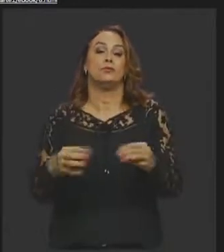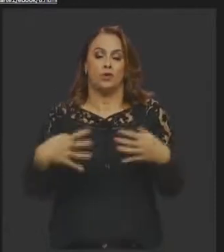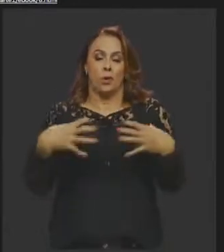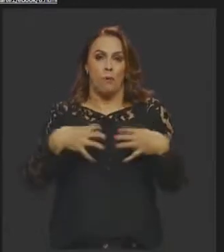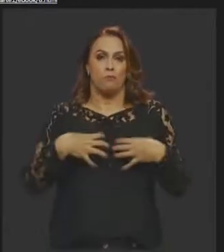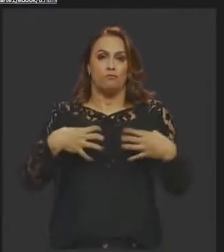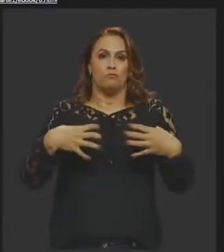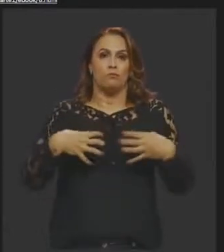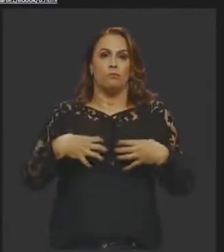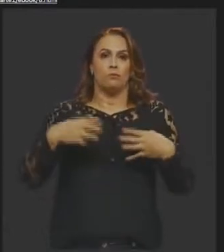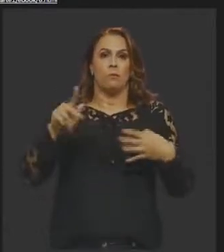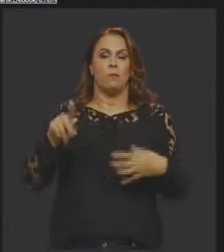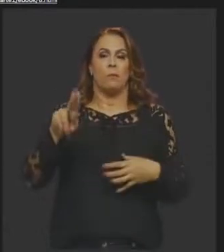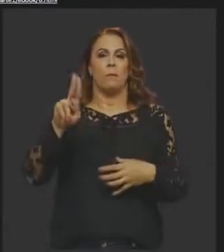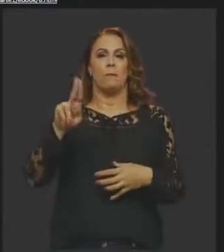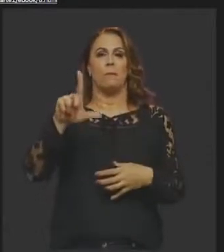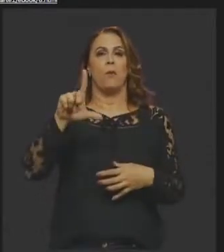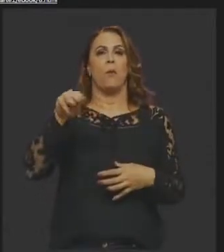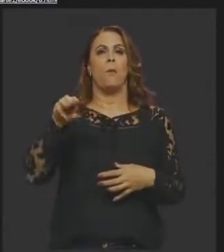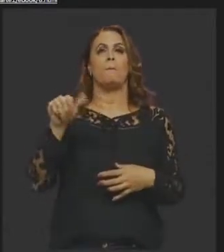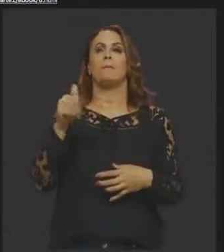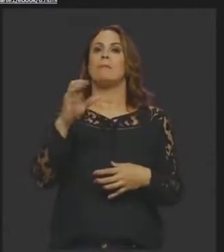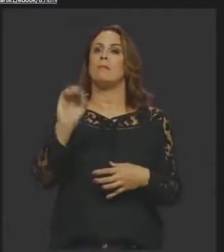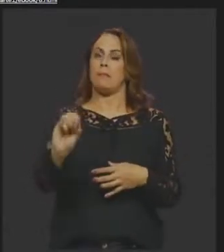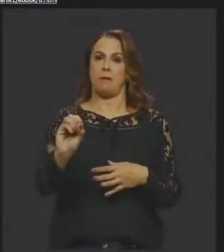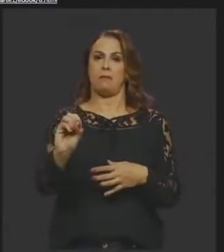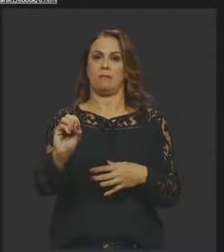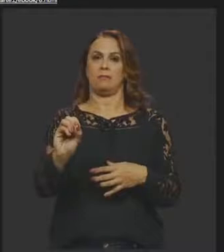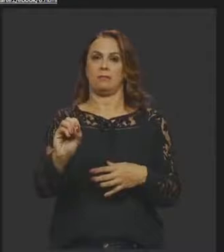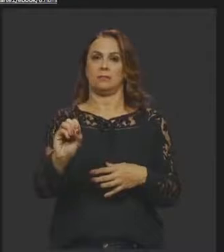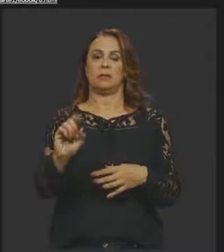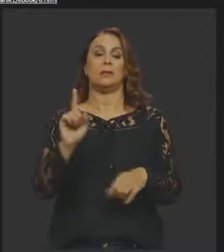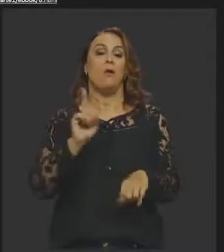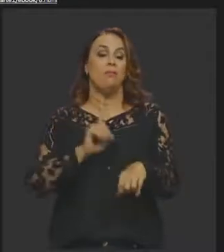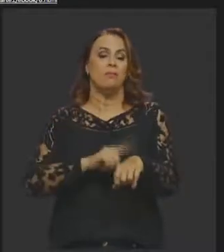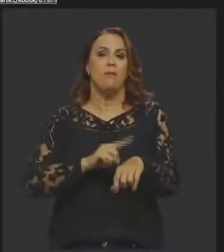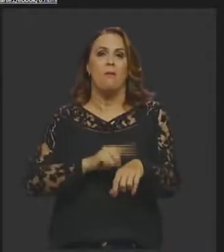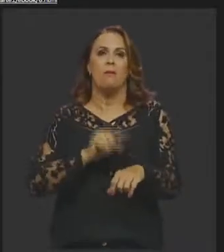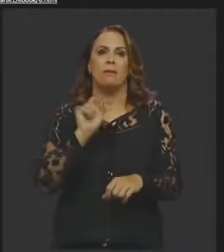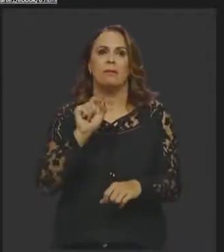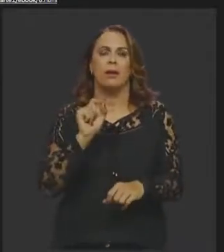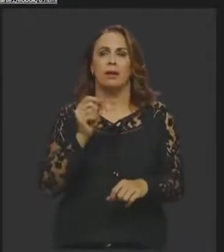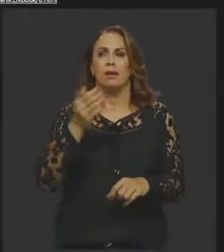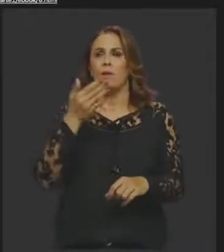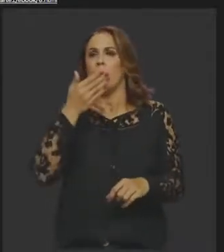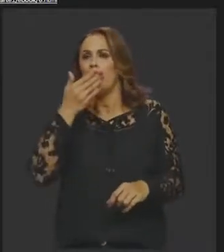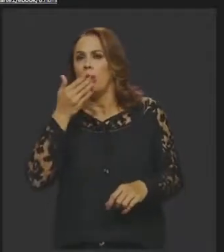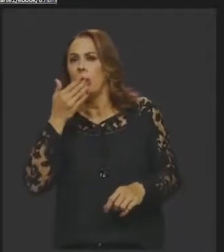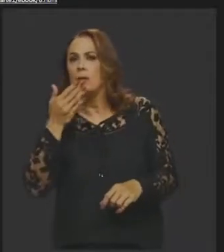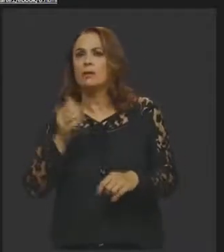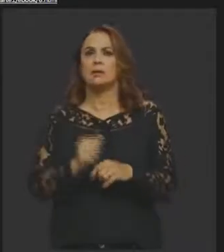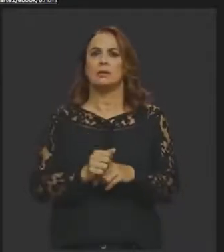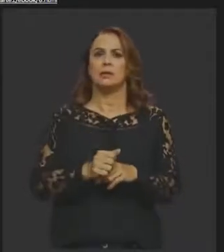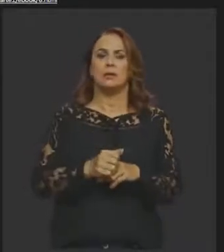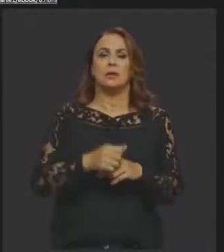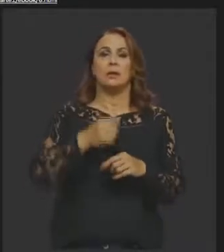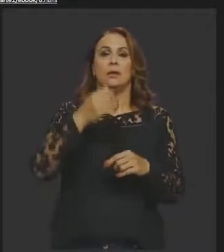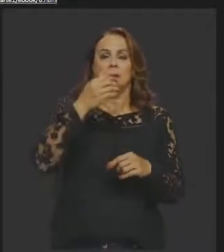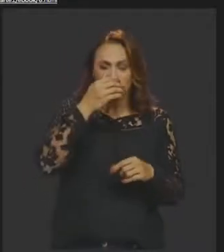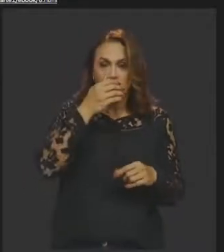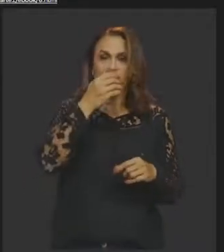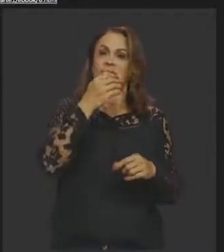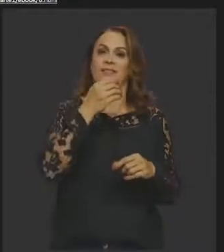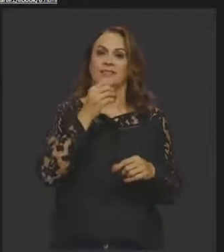através da tosse, das gotículas expelidas aí, quando você tosse, quando você espirra, ou que você esteja muito próximo a uma